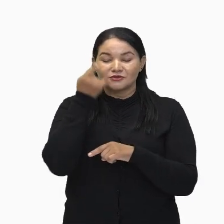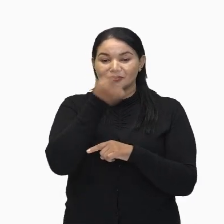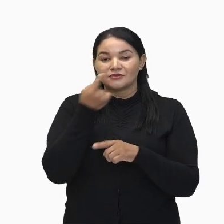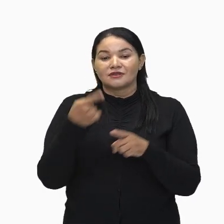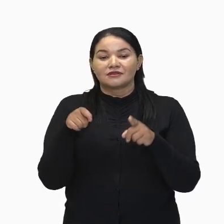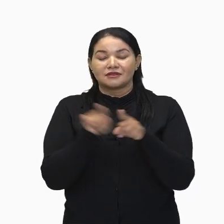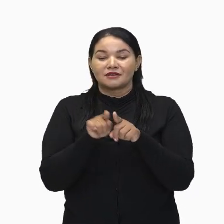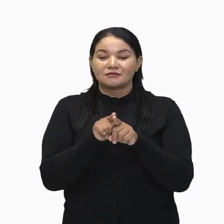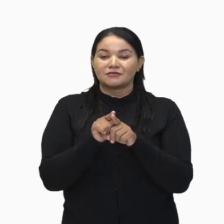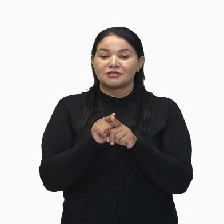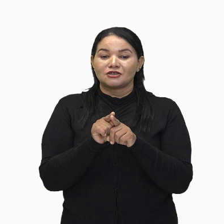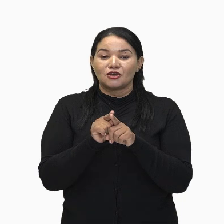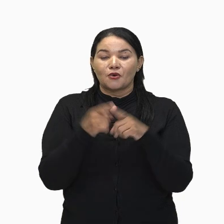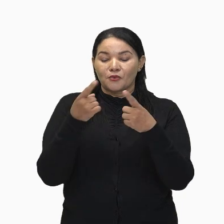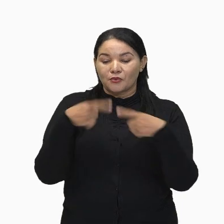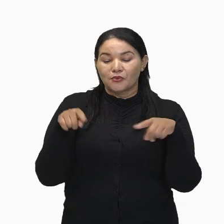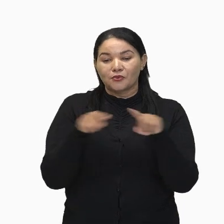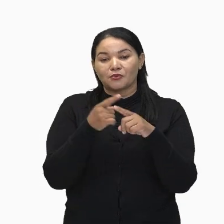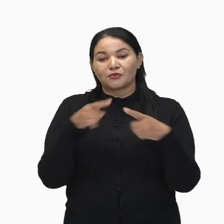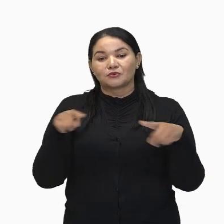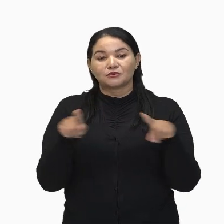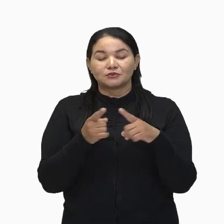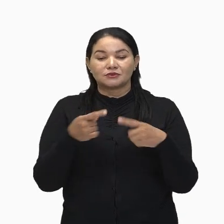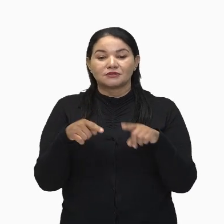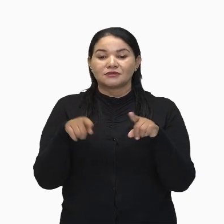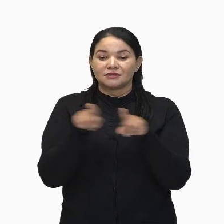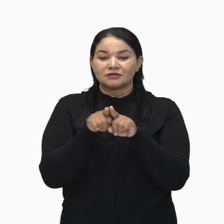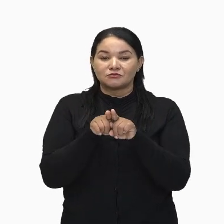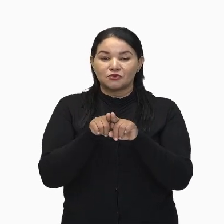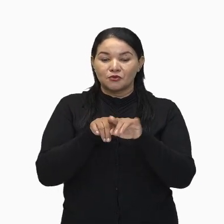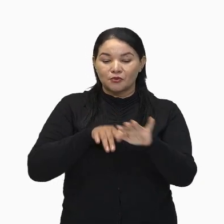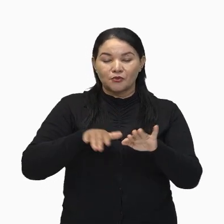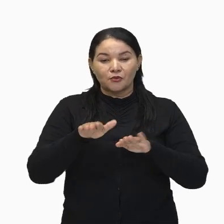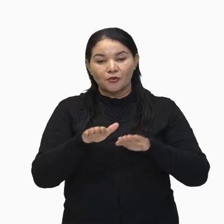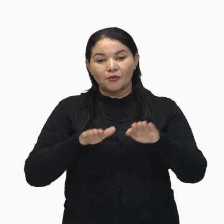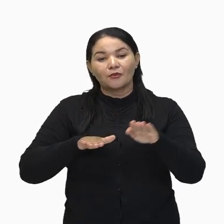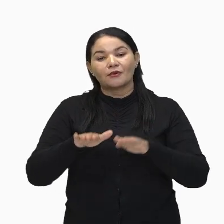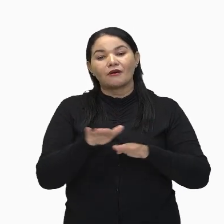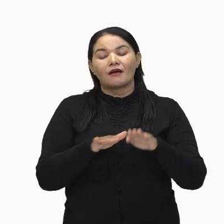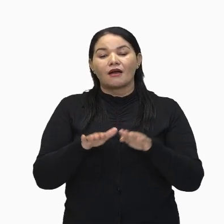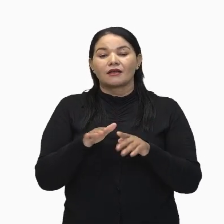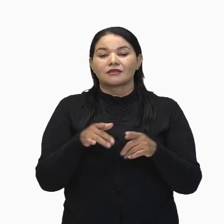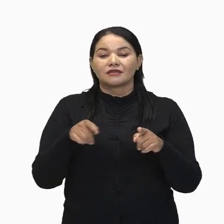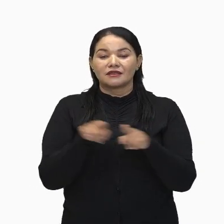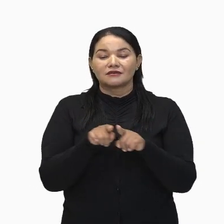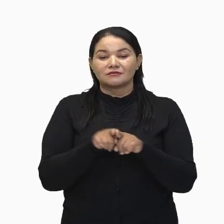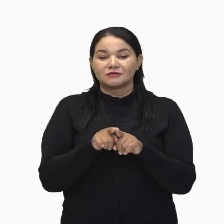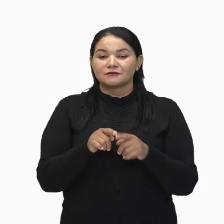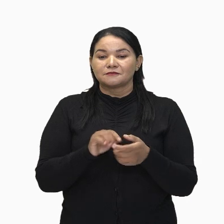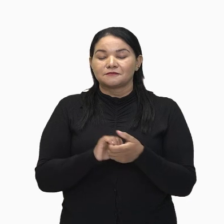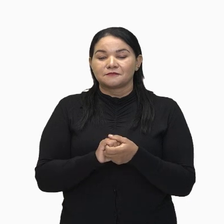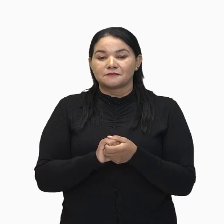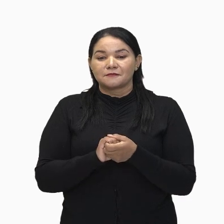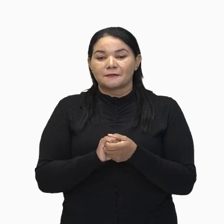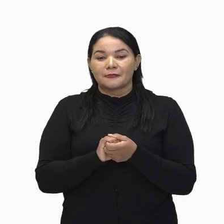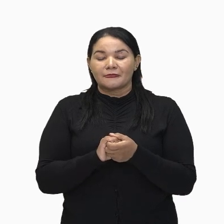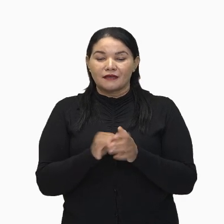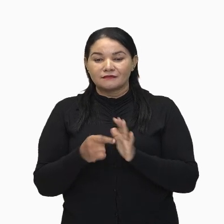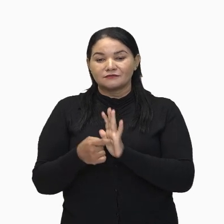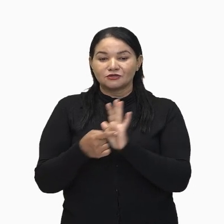marcações rítmicas, trazendo a questão do sapateado, trazendo também a questão da ênfase dada